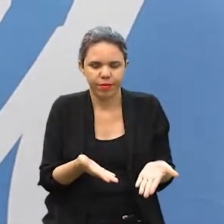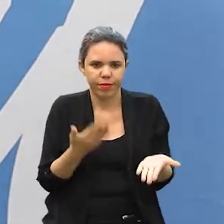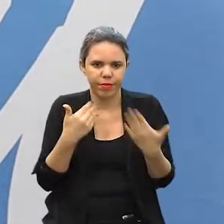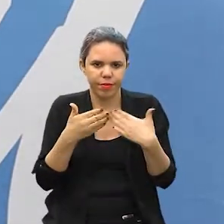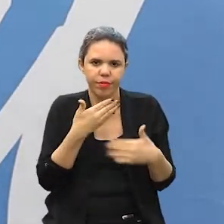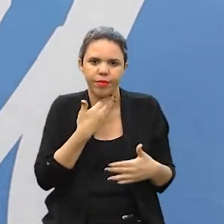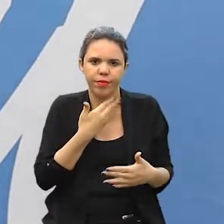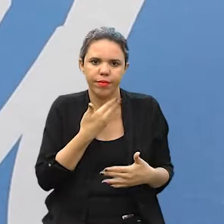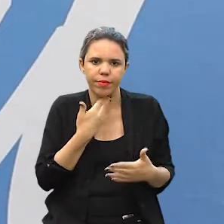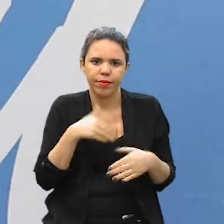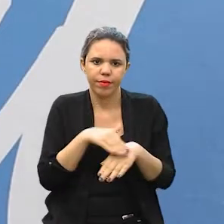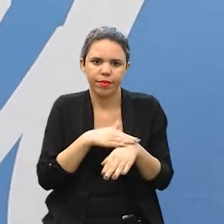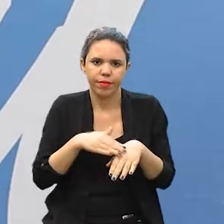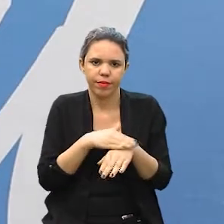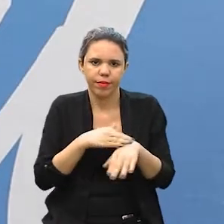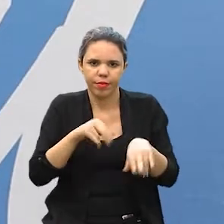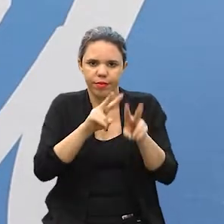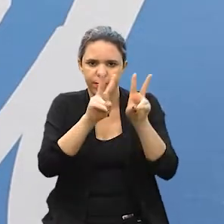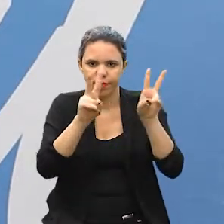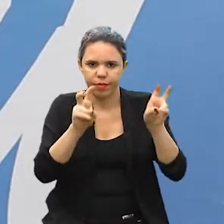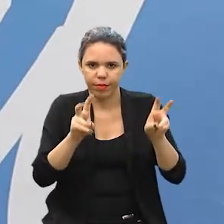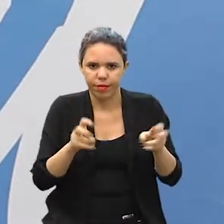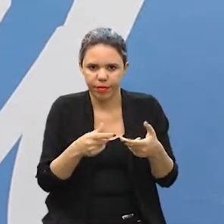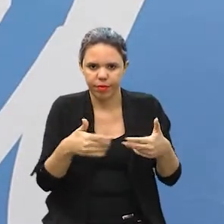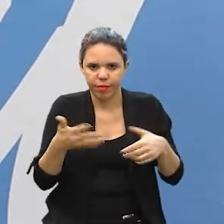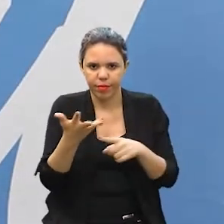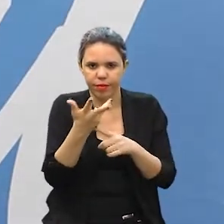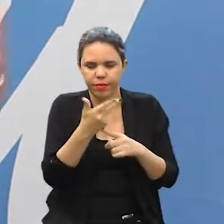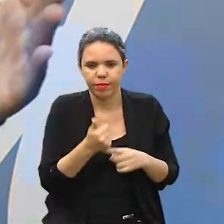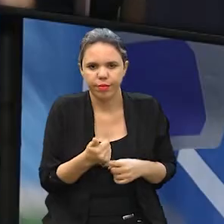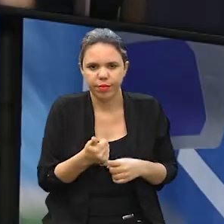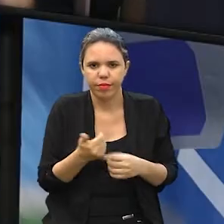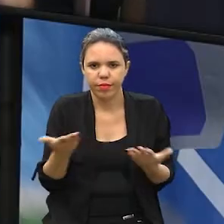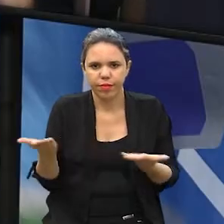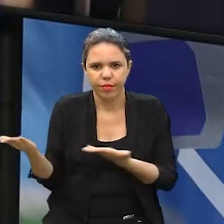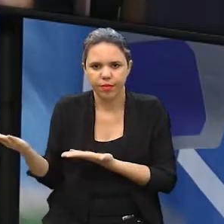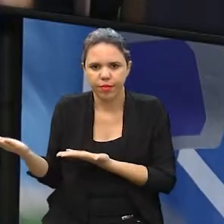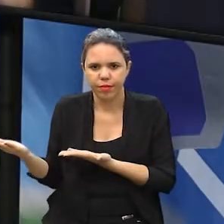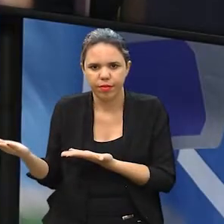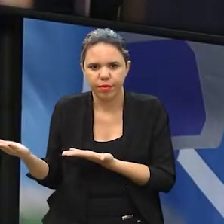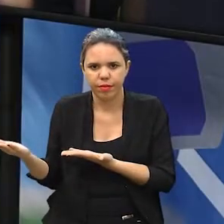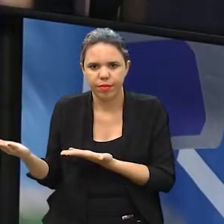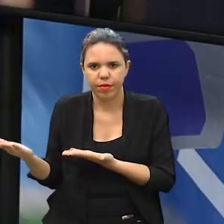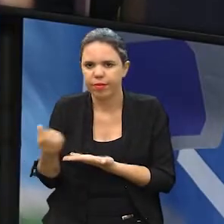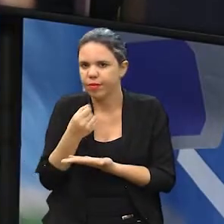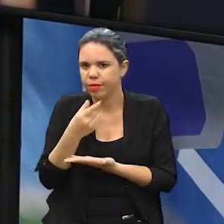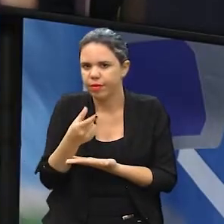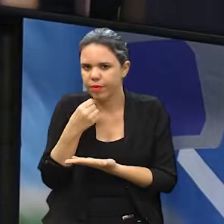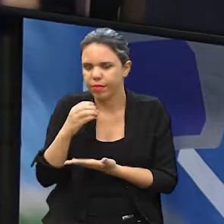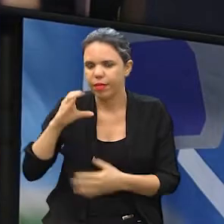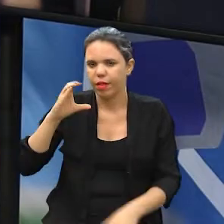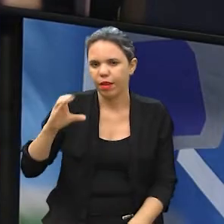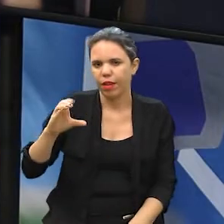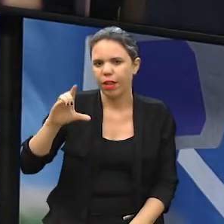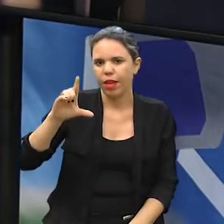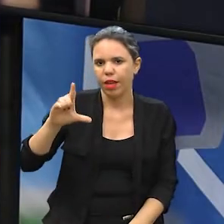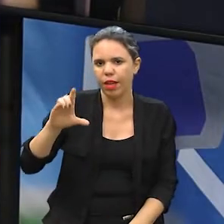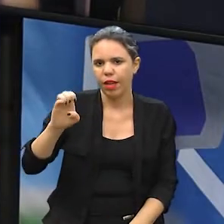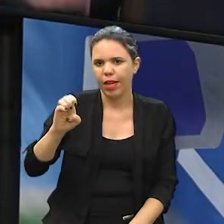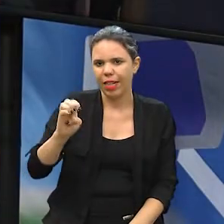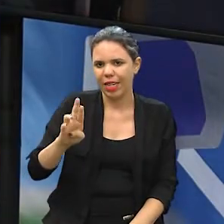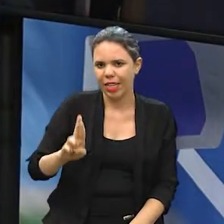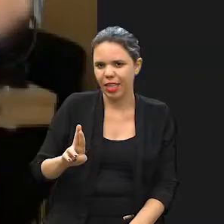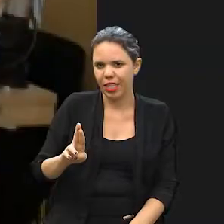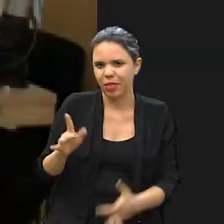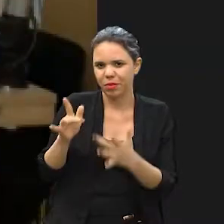um papo, né? Conversar a respeito das artes. E dessa vez está aqui o humorista, o Kleber Rosa, está